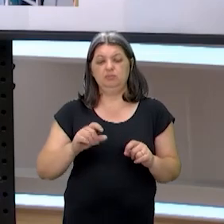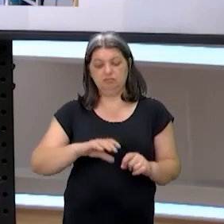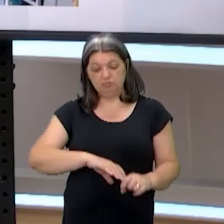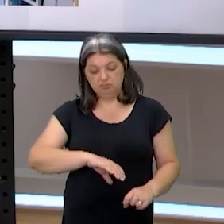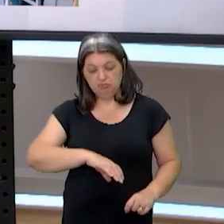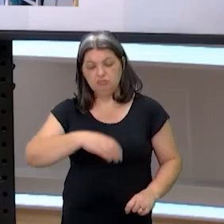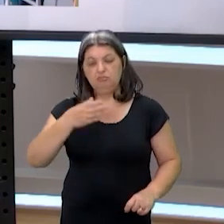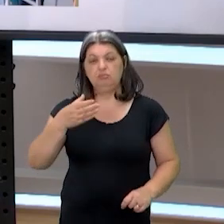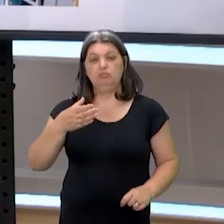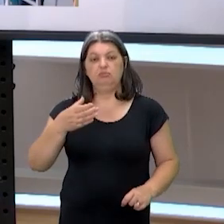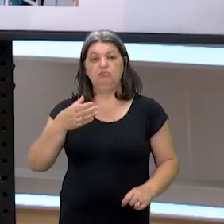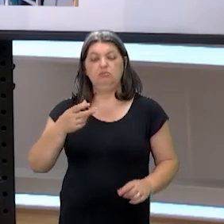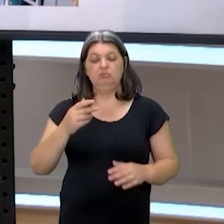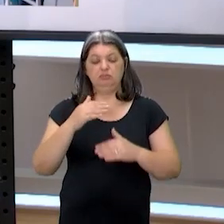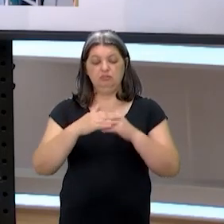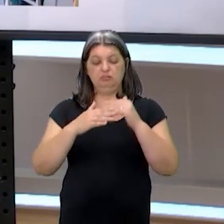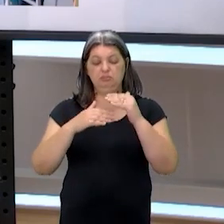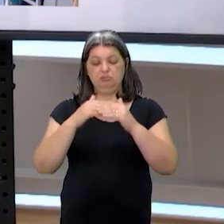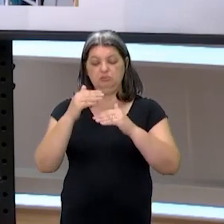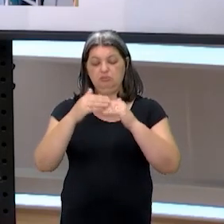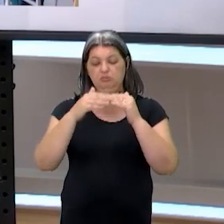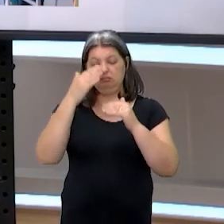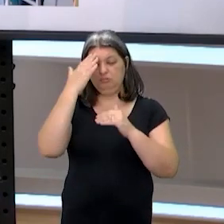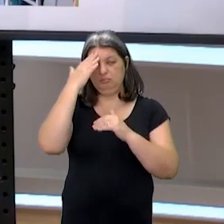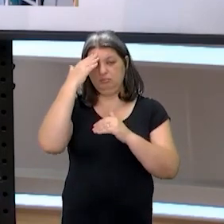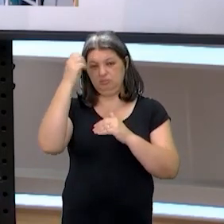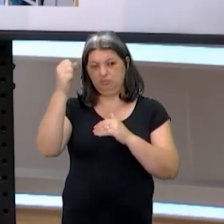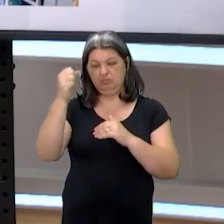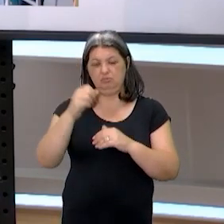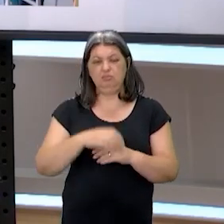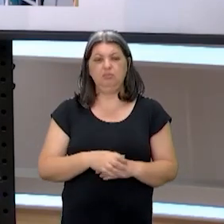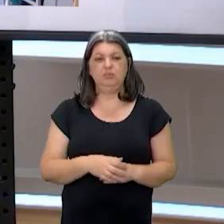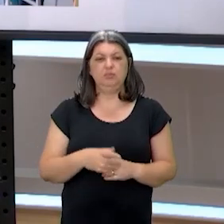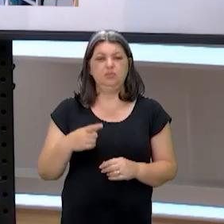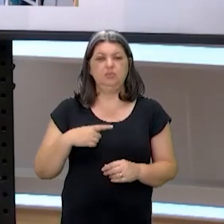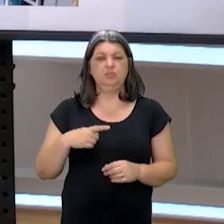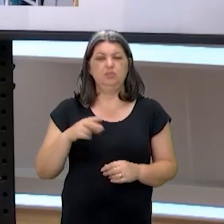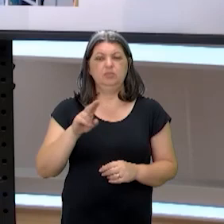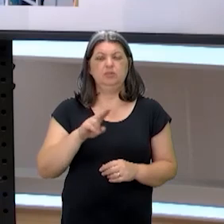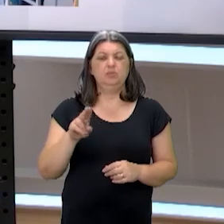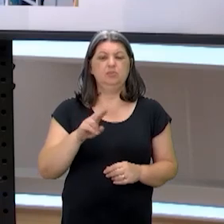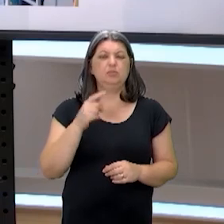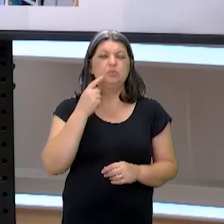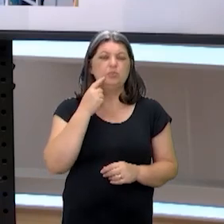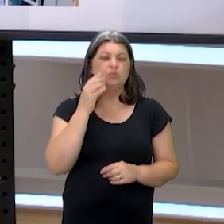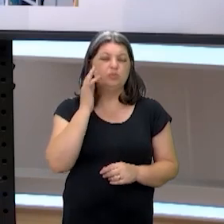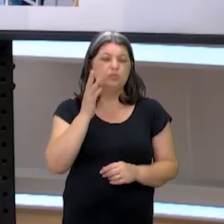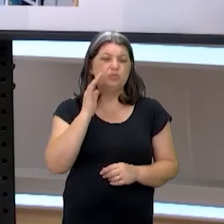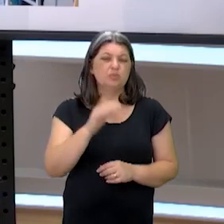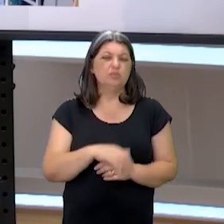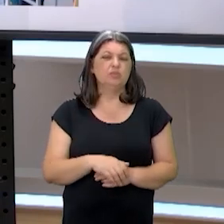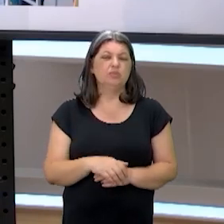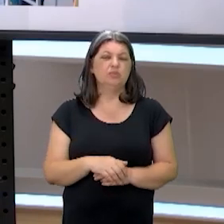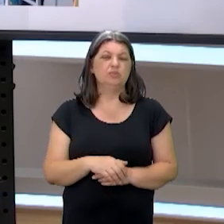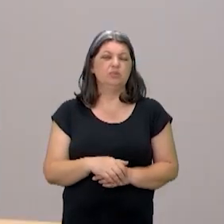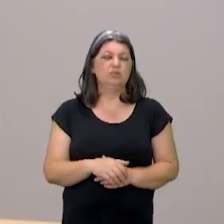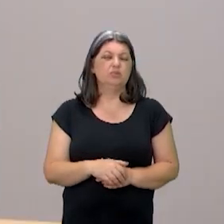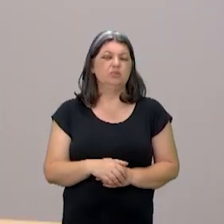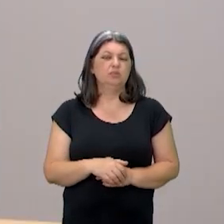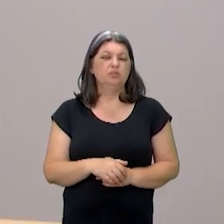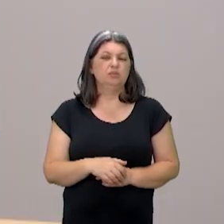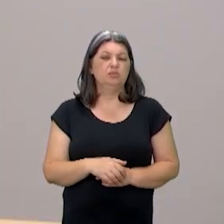ousado nessa construção do saber, que em filosofia tem um nome bem legal, né? Chama epistemologia, é isso?